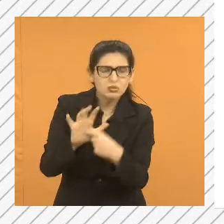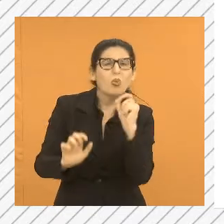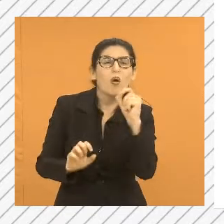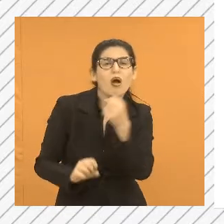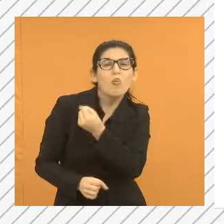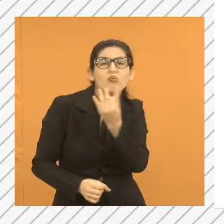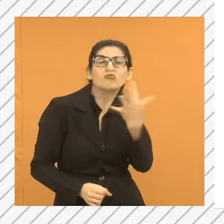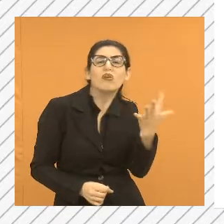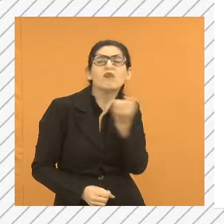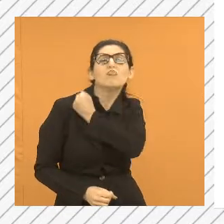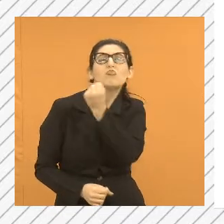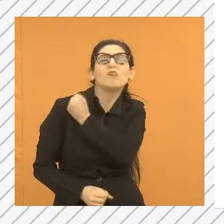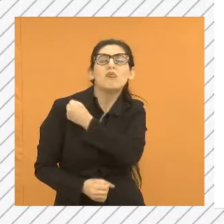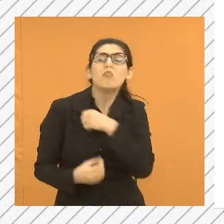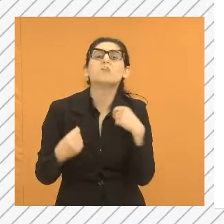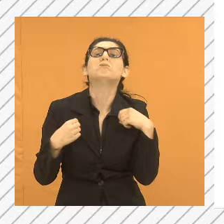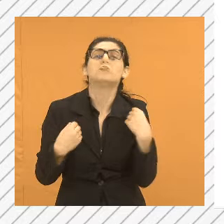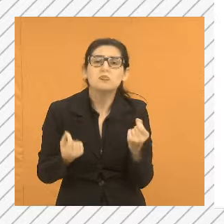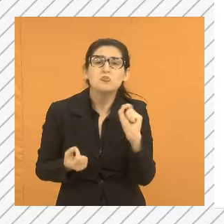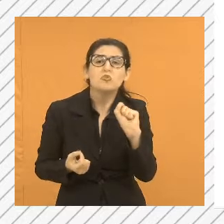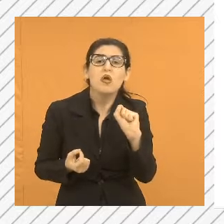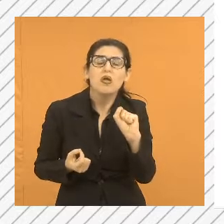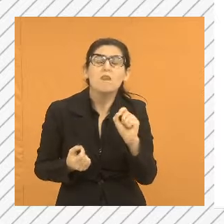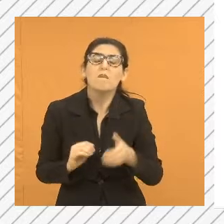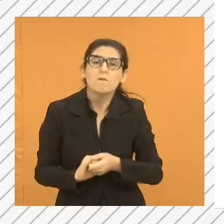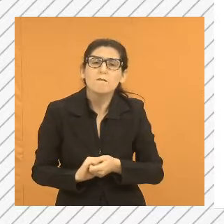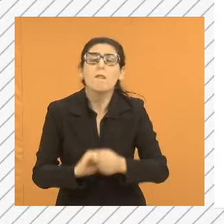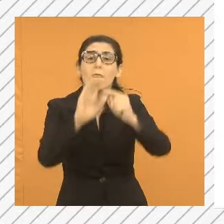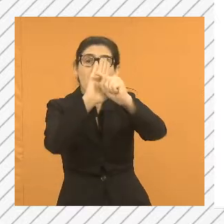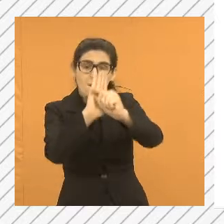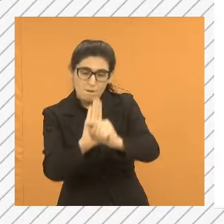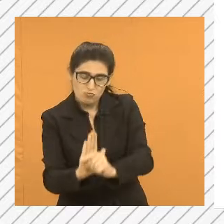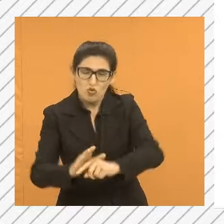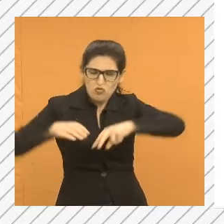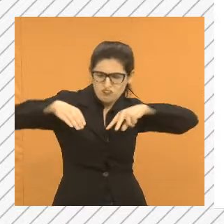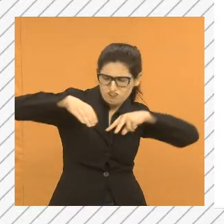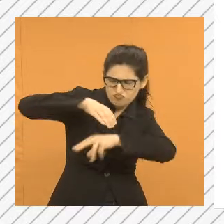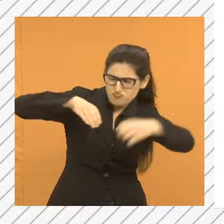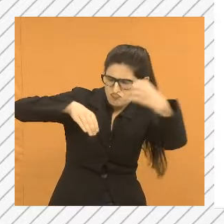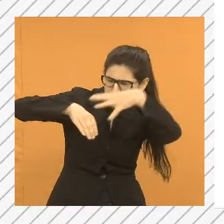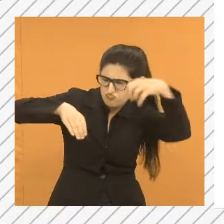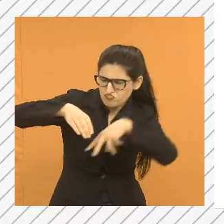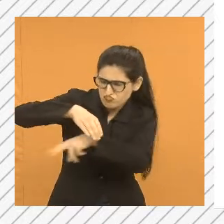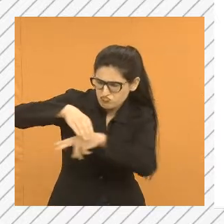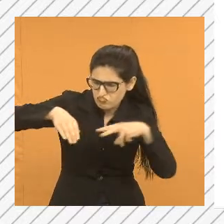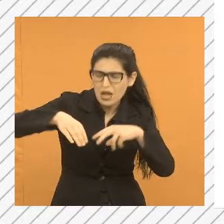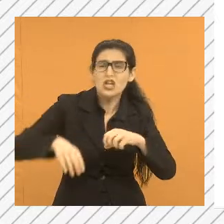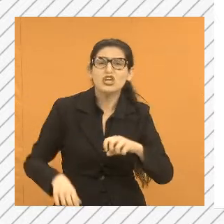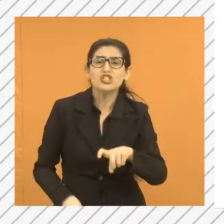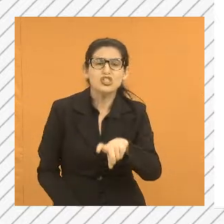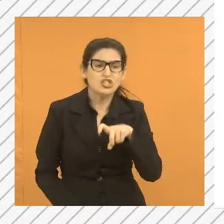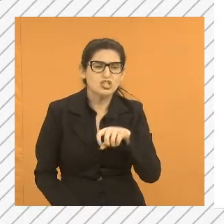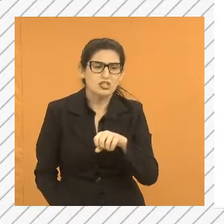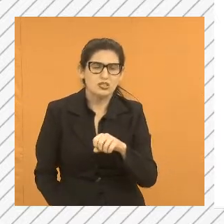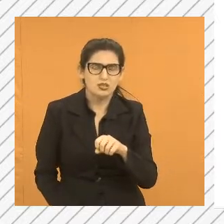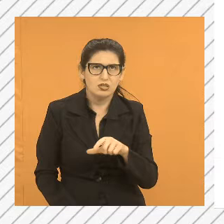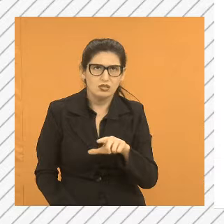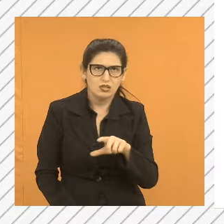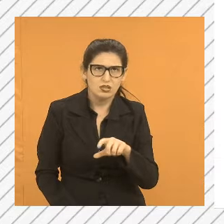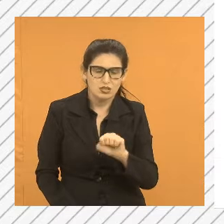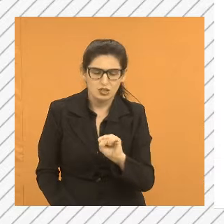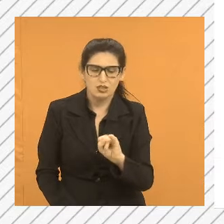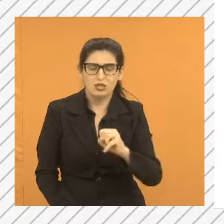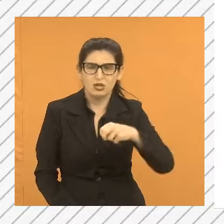quadro, aparentemente, uma redução também entre ressonância, ultrassom e cintilografia.